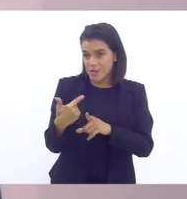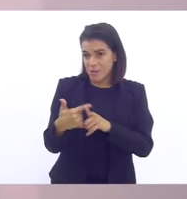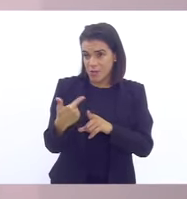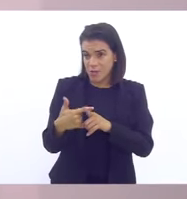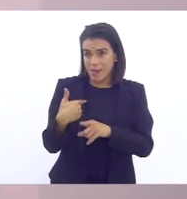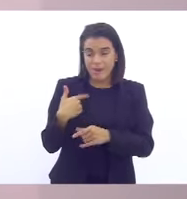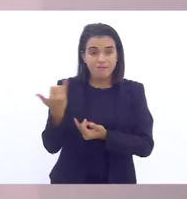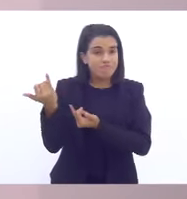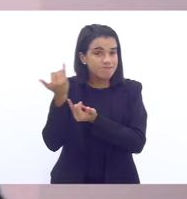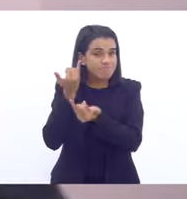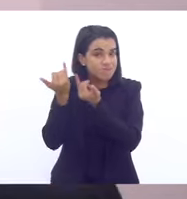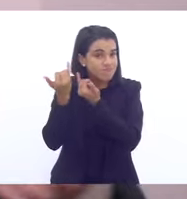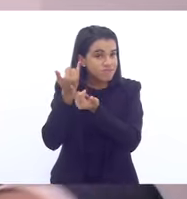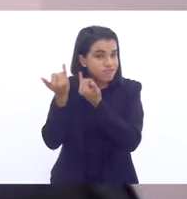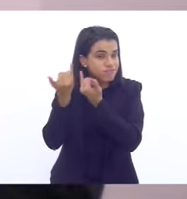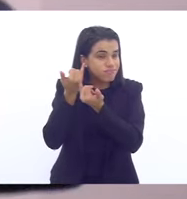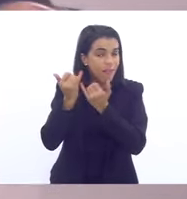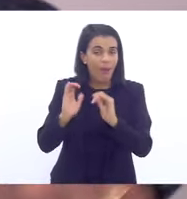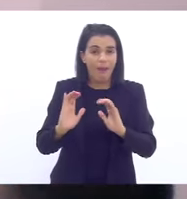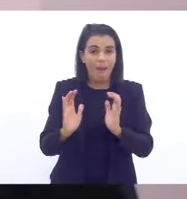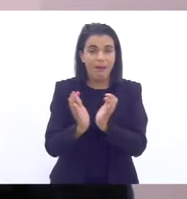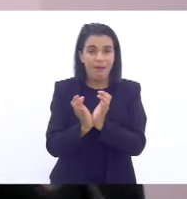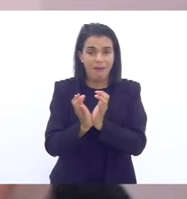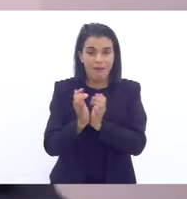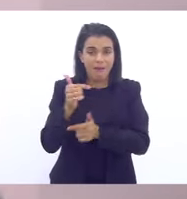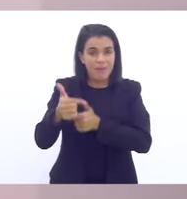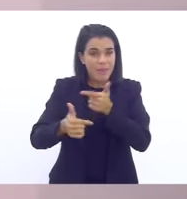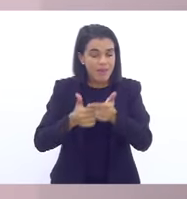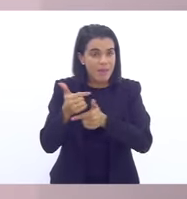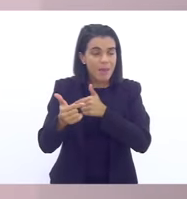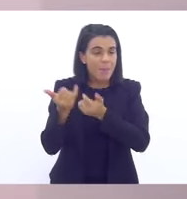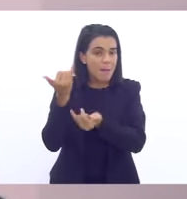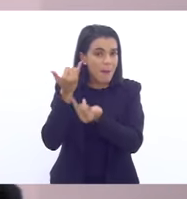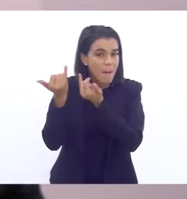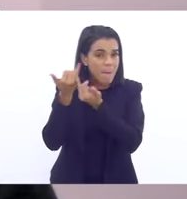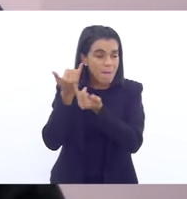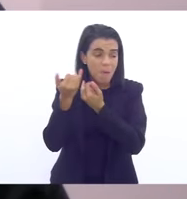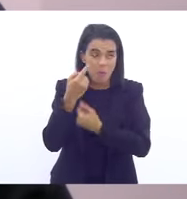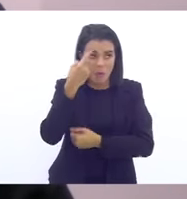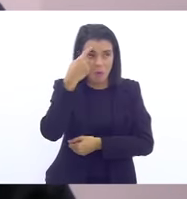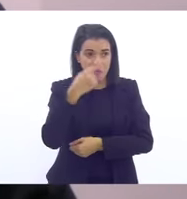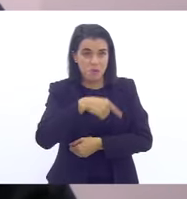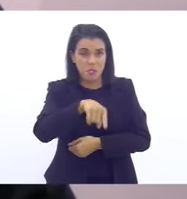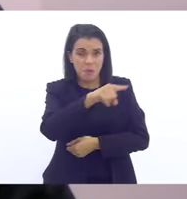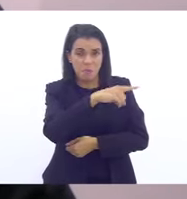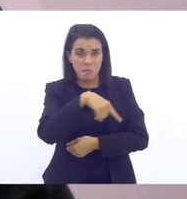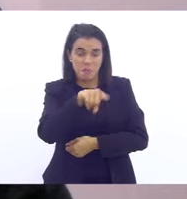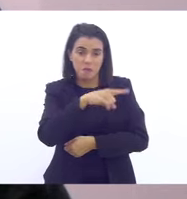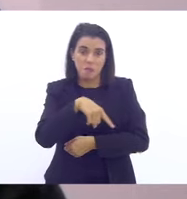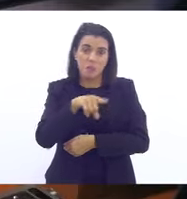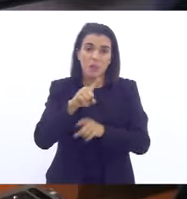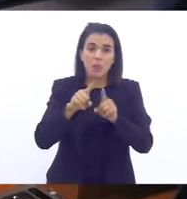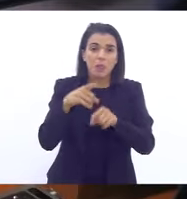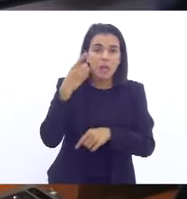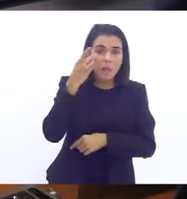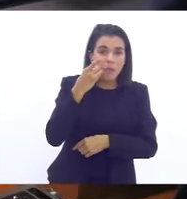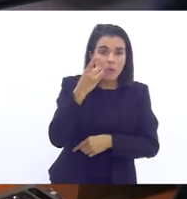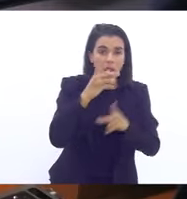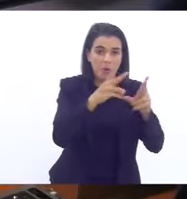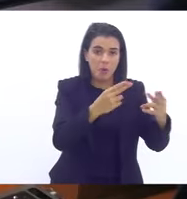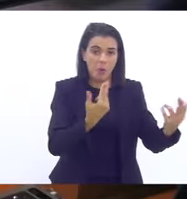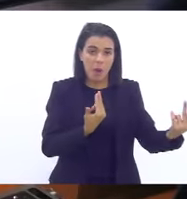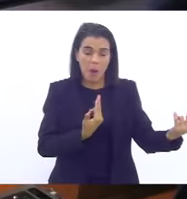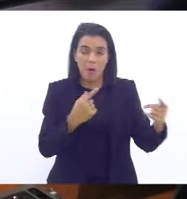escuta muito as equipes falando, as regionais dizendo, não sei se os outros deputados têm recebido essa mesma informação, mas o que a